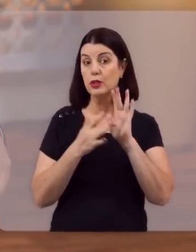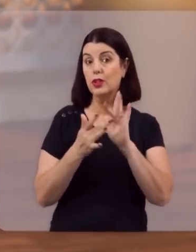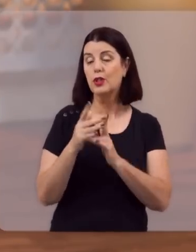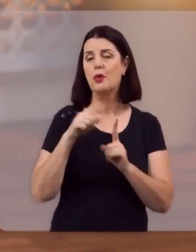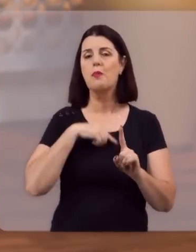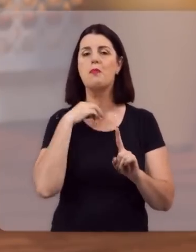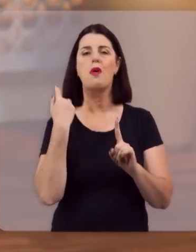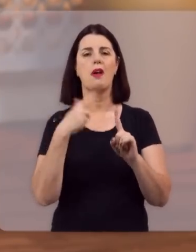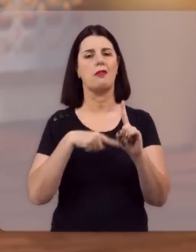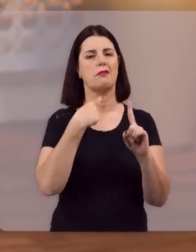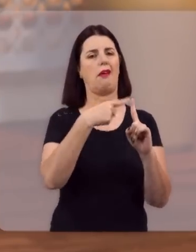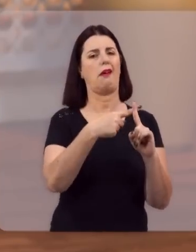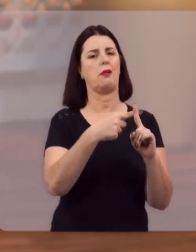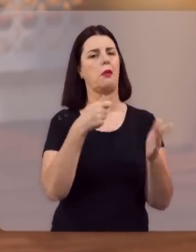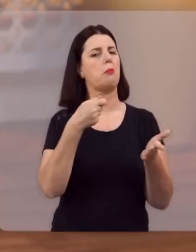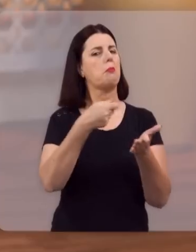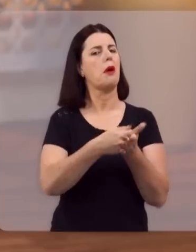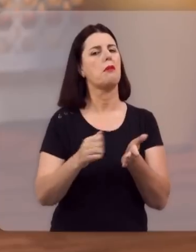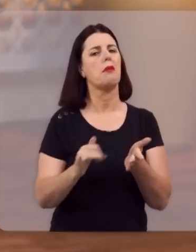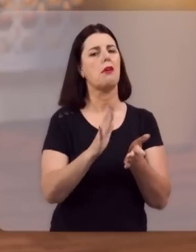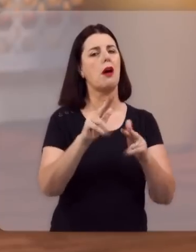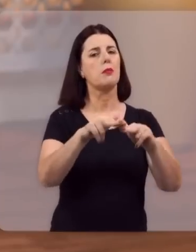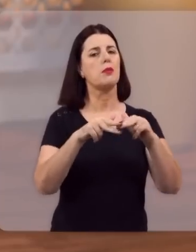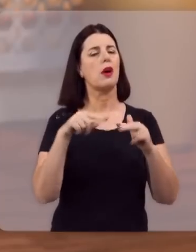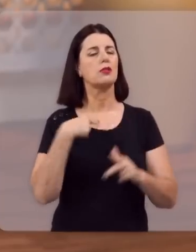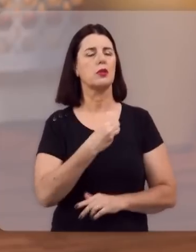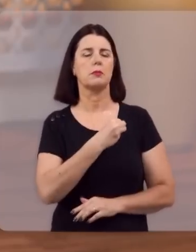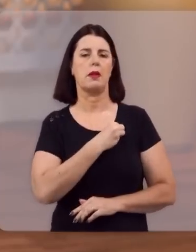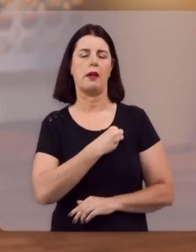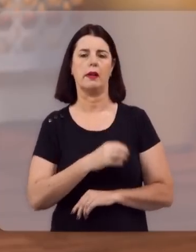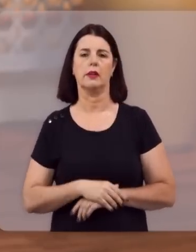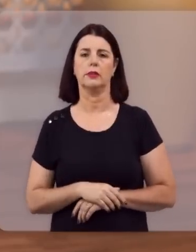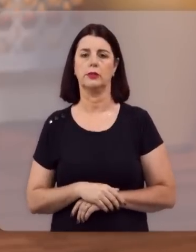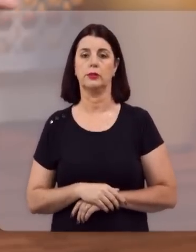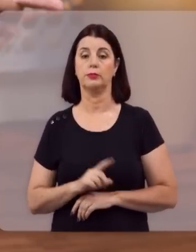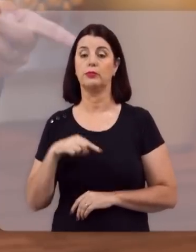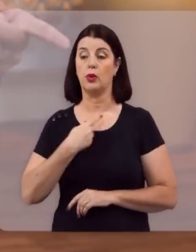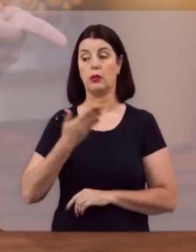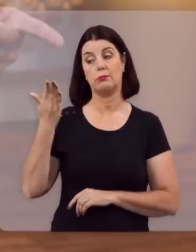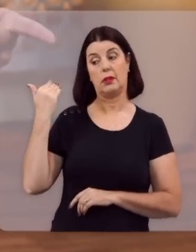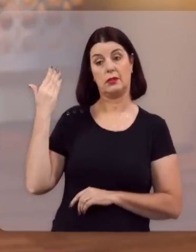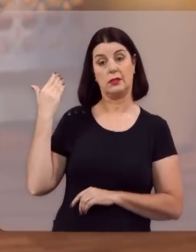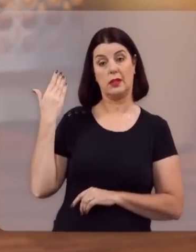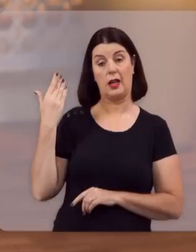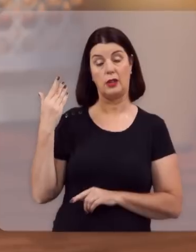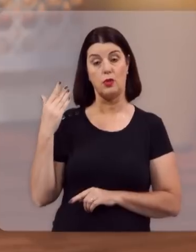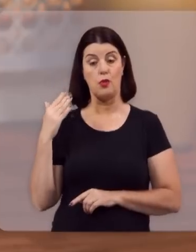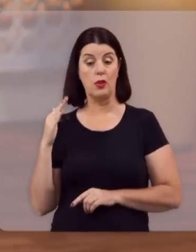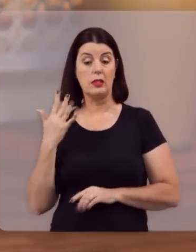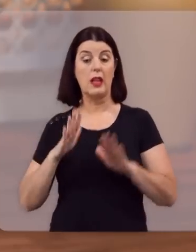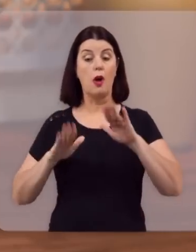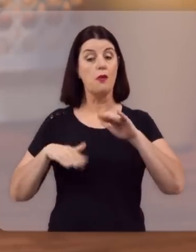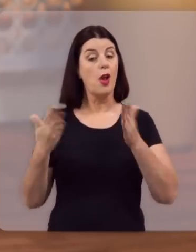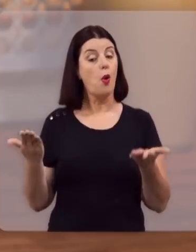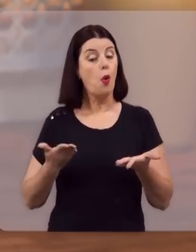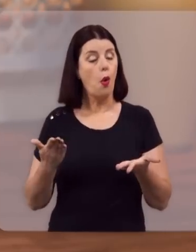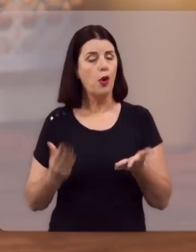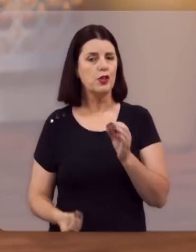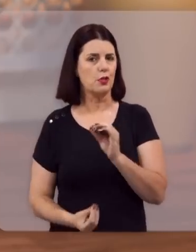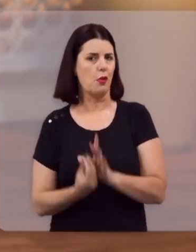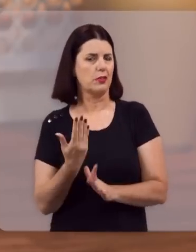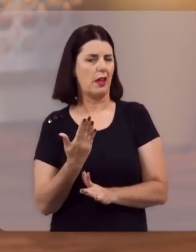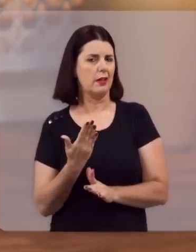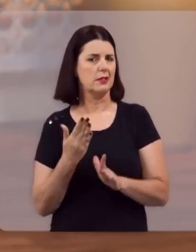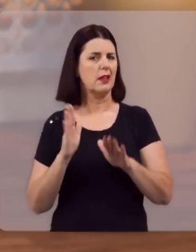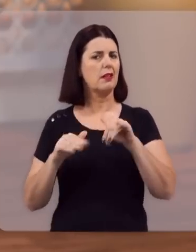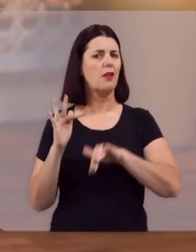cruz. Lá na cruz, Jesus pagou o preço pelos nossos pecados. Os que nós já cometemos, os que talvez hoje nós